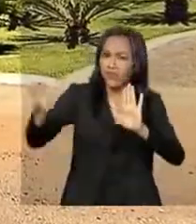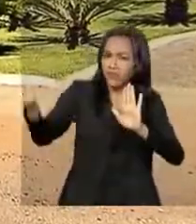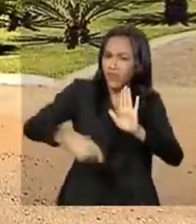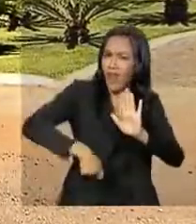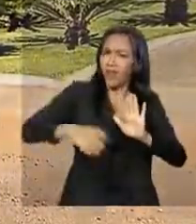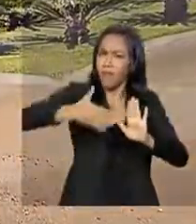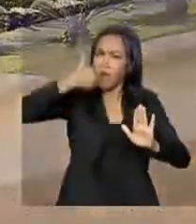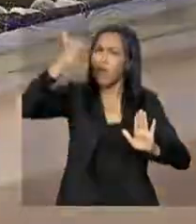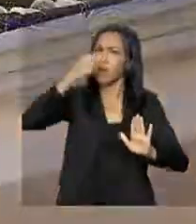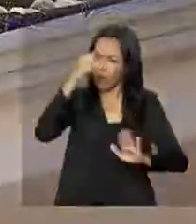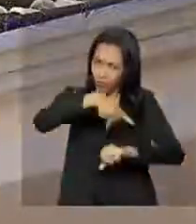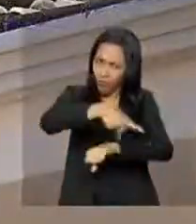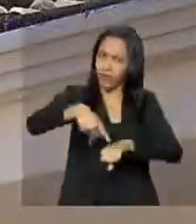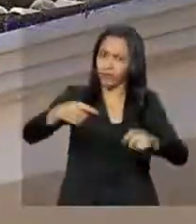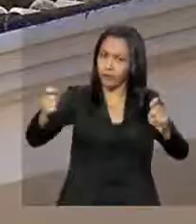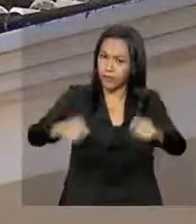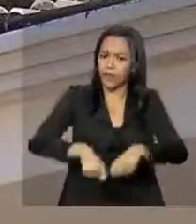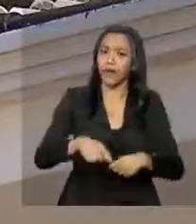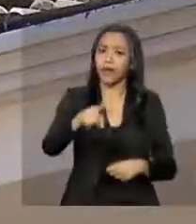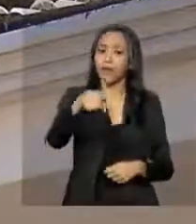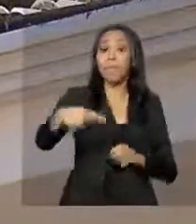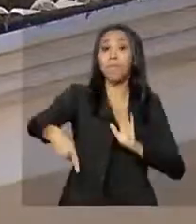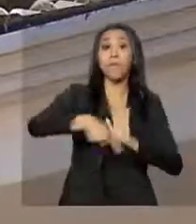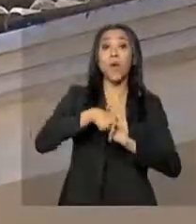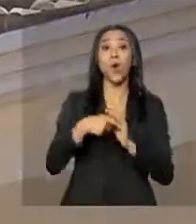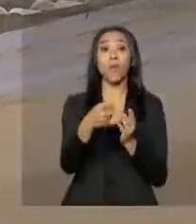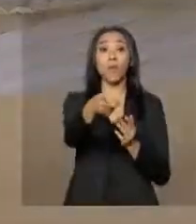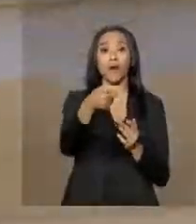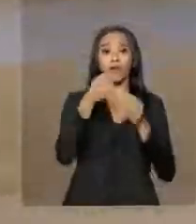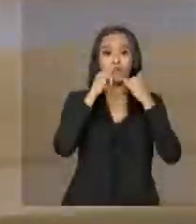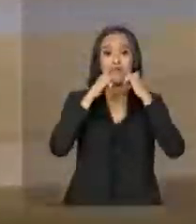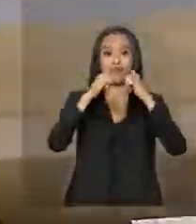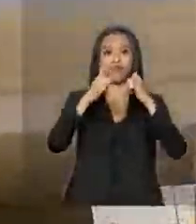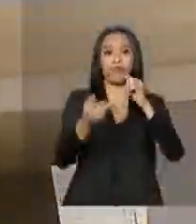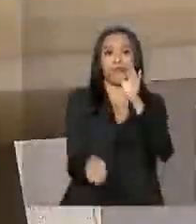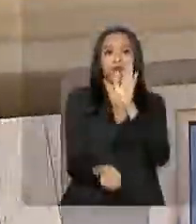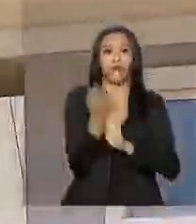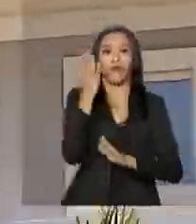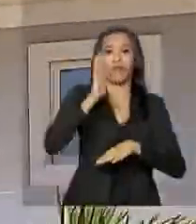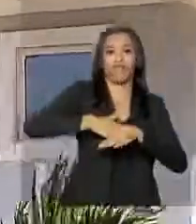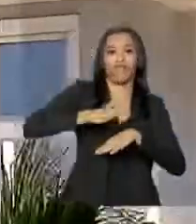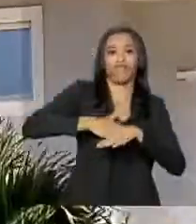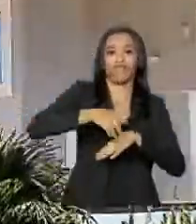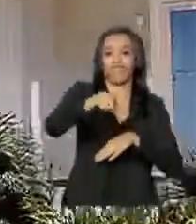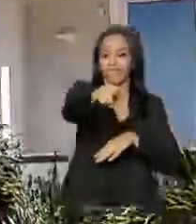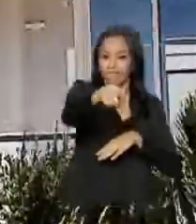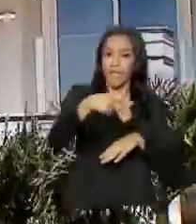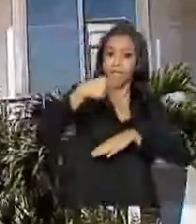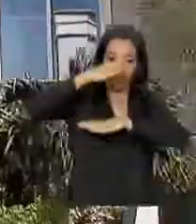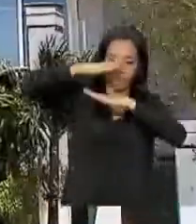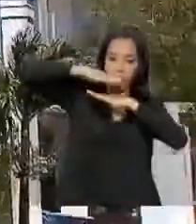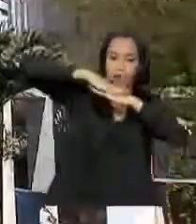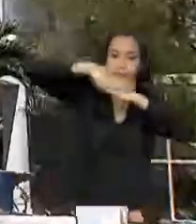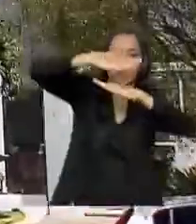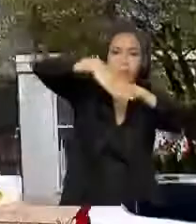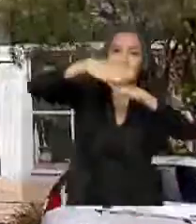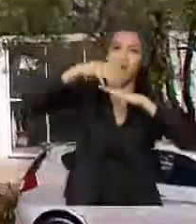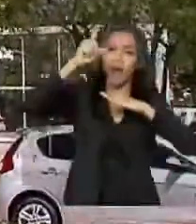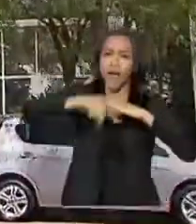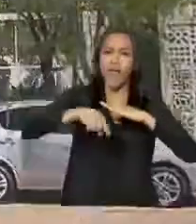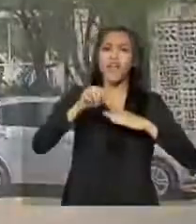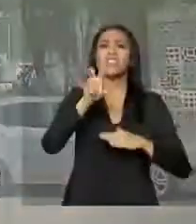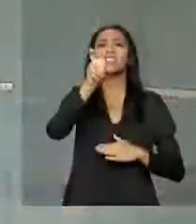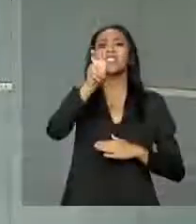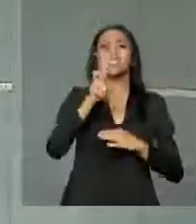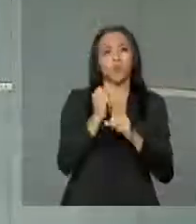assim melhorar esse país. E quem quer gerar a própria energia precisa saber que o investimento da instalação dos painéis solares se paga em cerca de